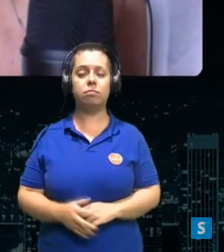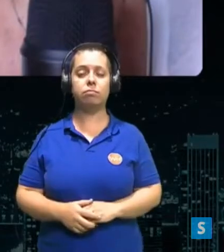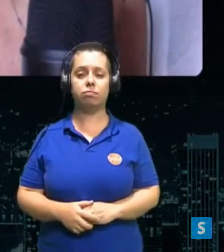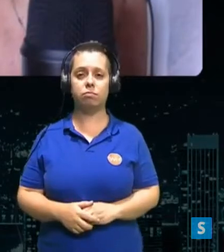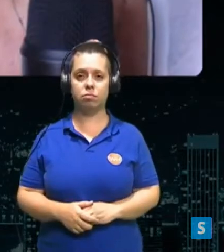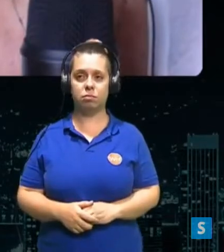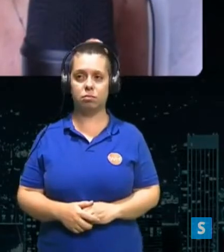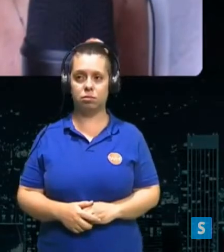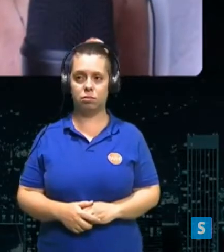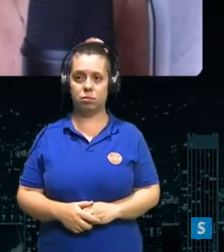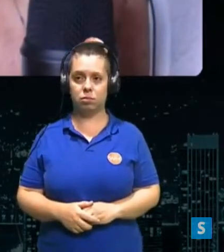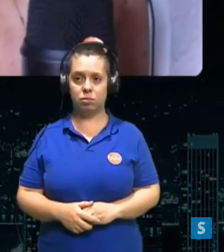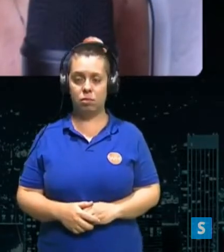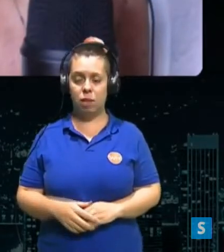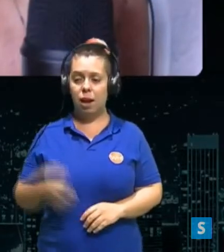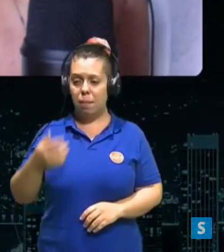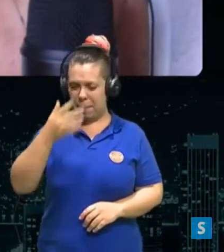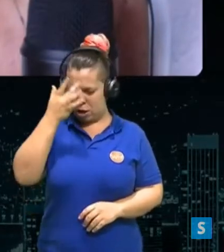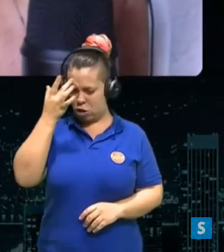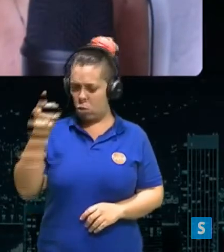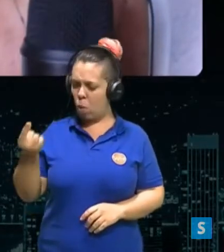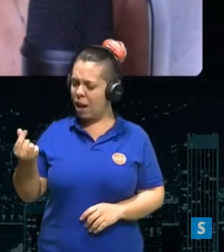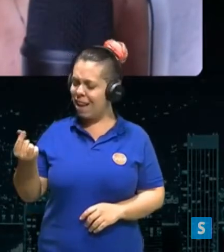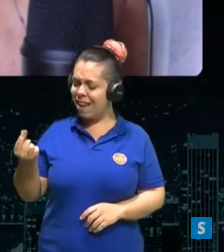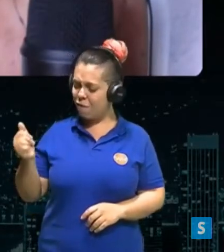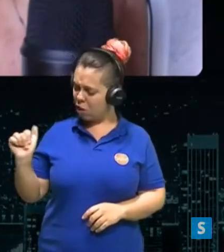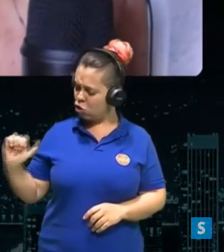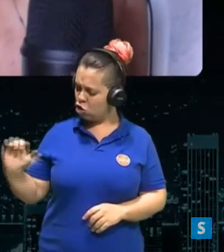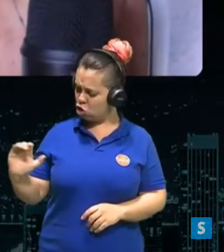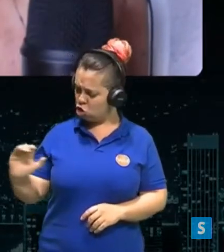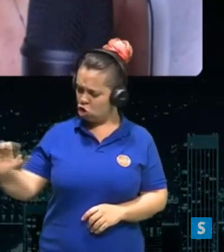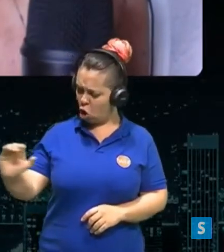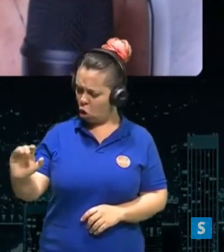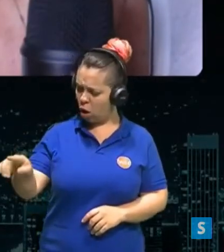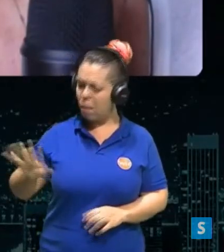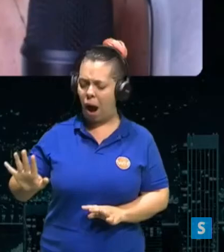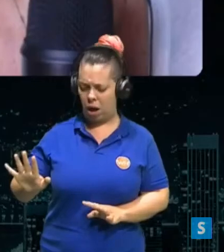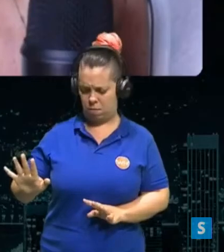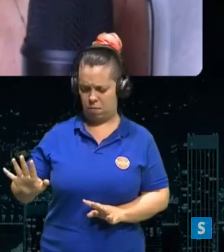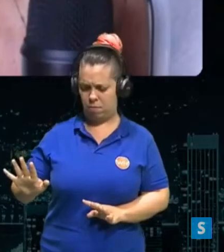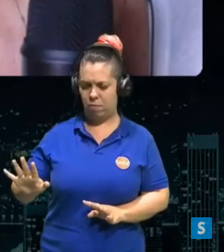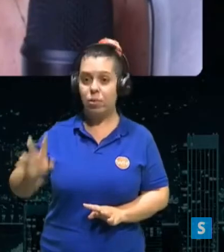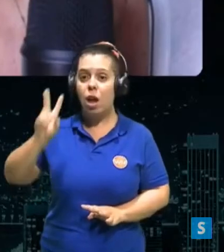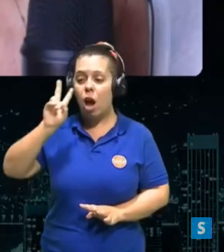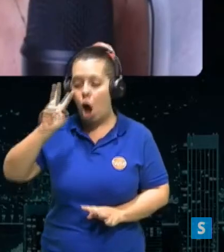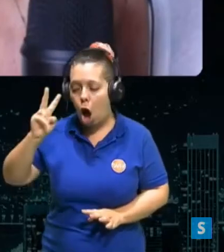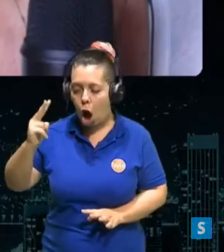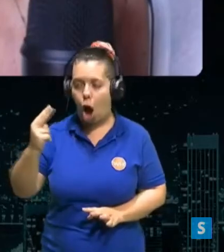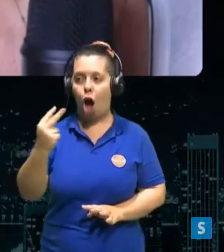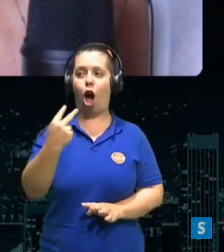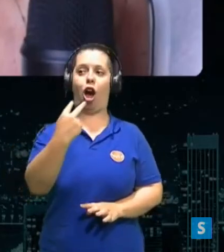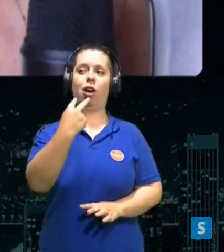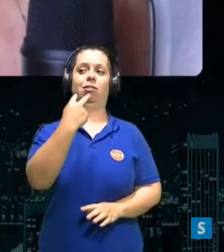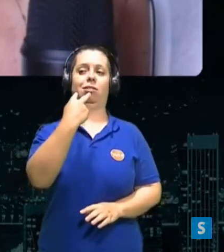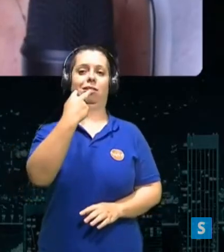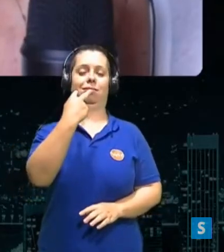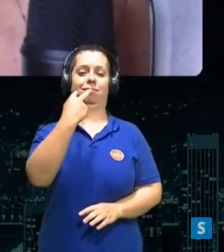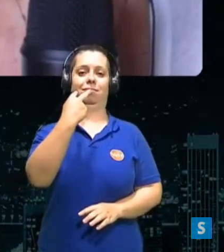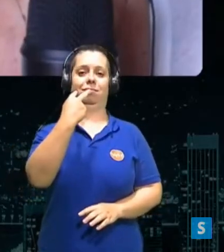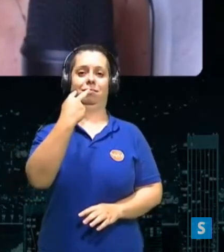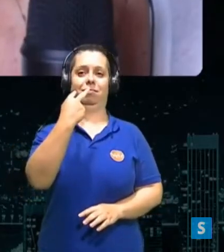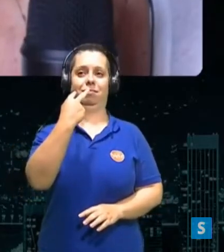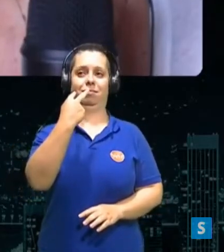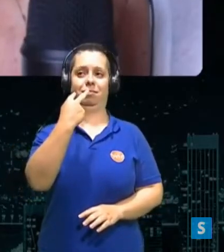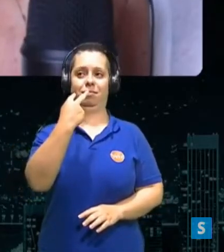estão Pedir para que esses que estão investindo para que olhem para si mesmos também E olha que mudem o transforme a sua